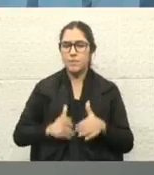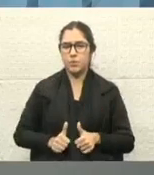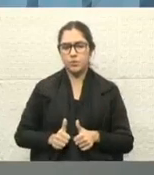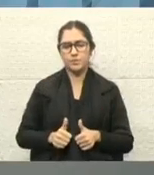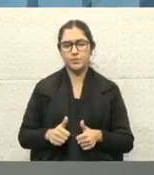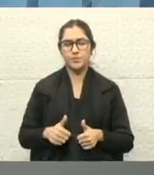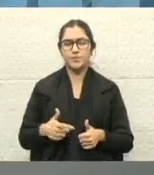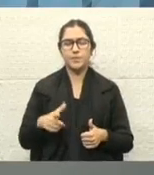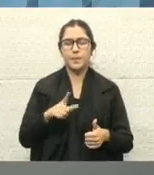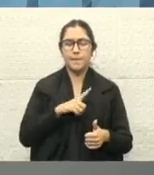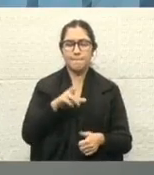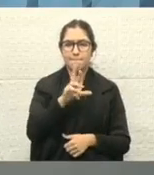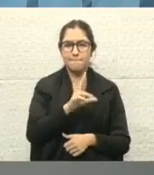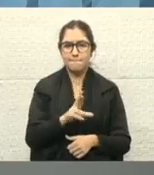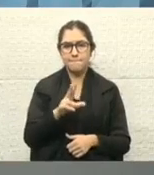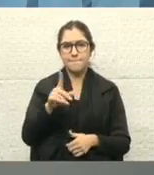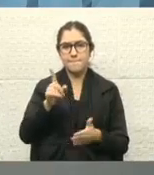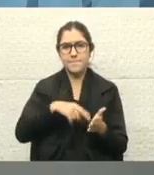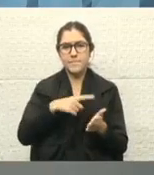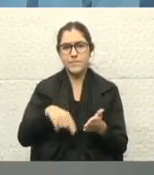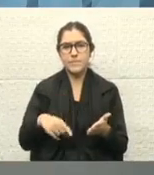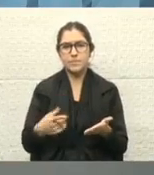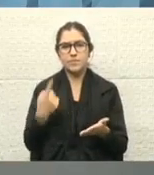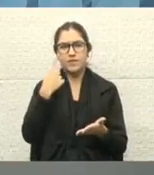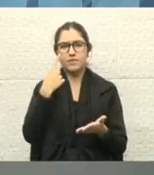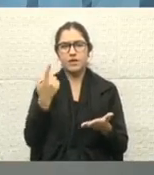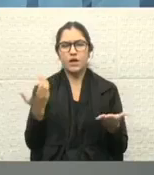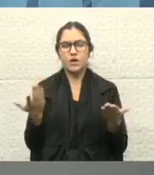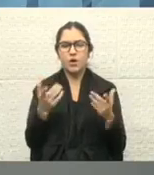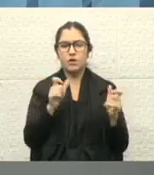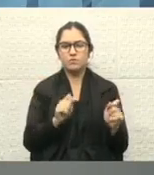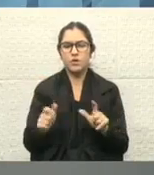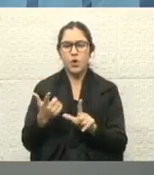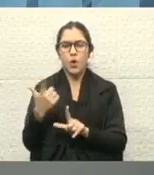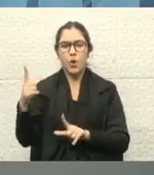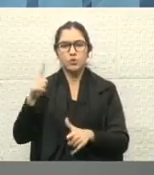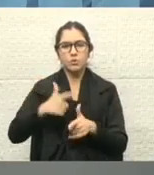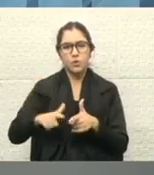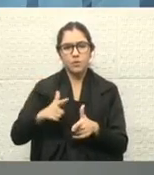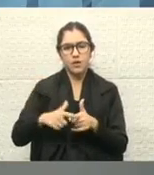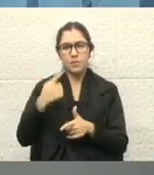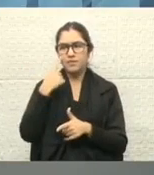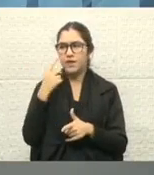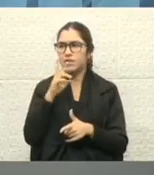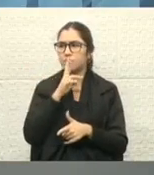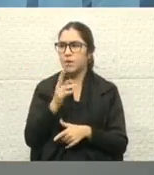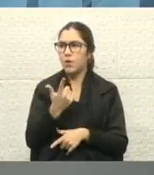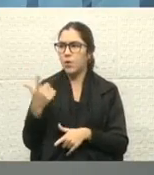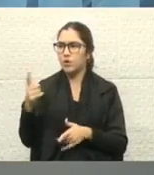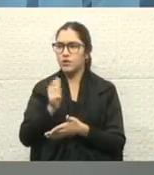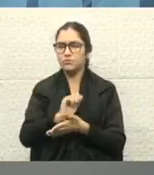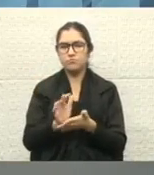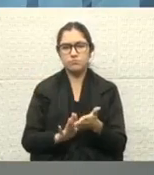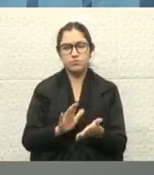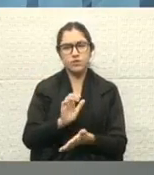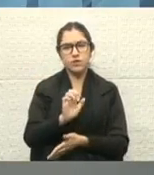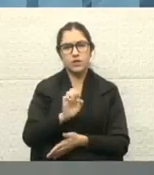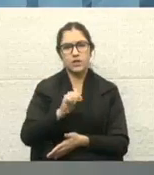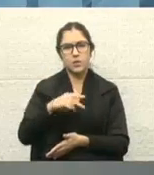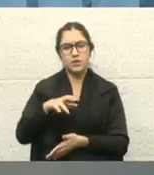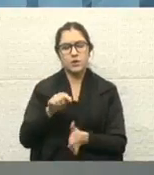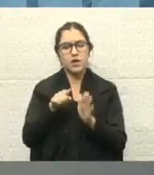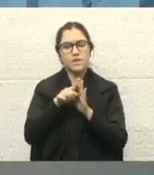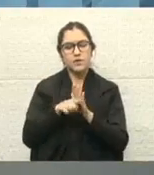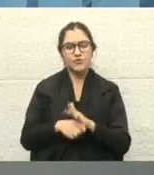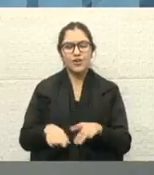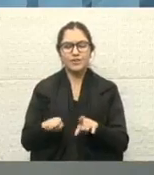As suas partes reais eram nulas. Vamos avaliar agora um outro problema. Vamos resolver uma outra equação e